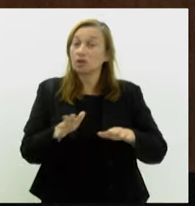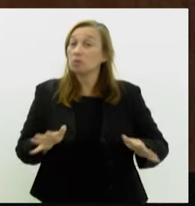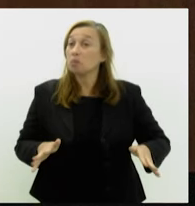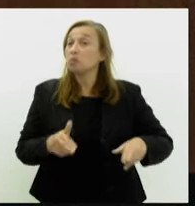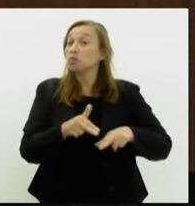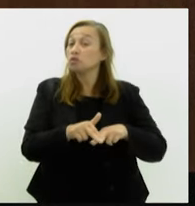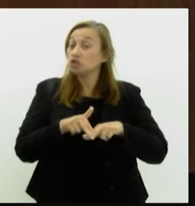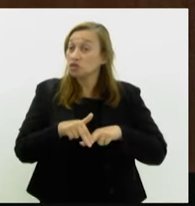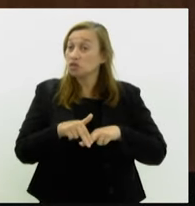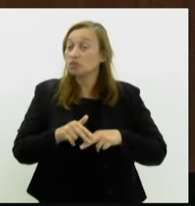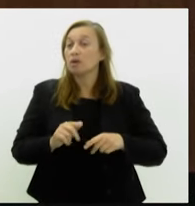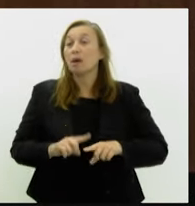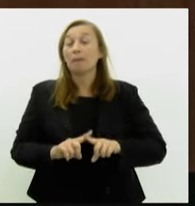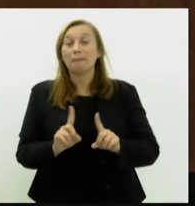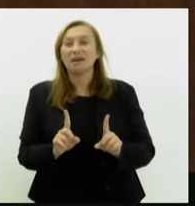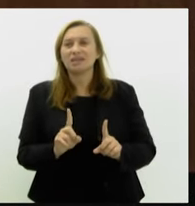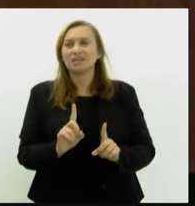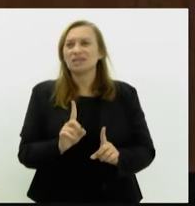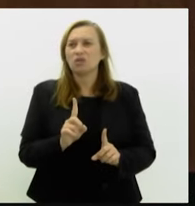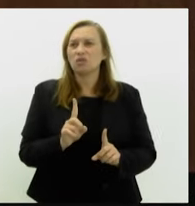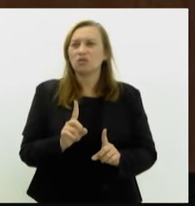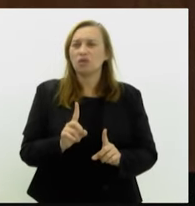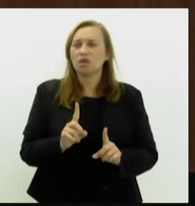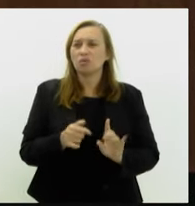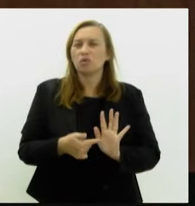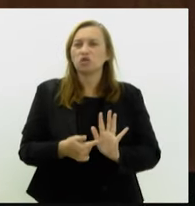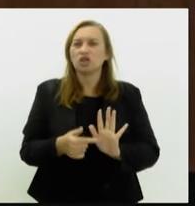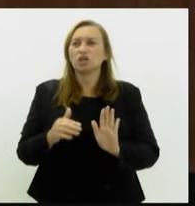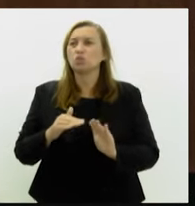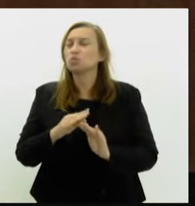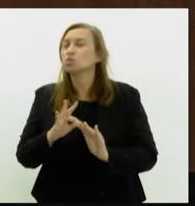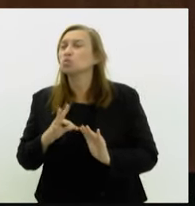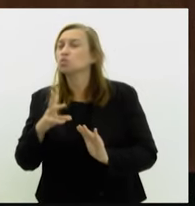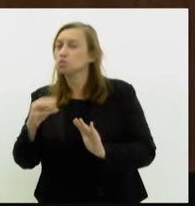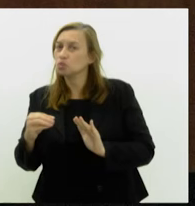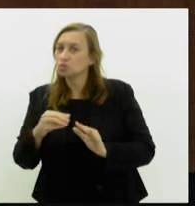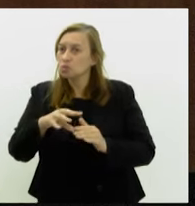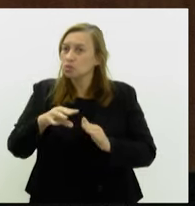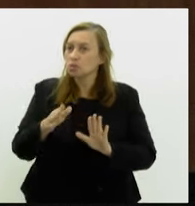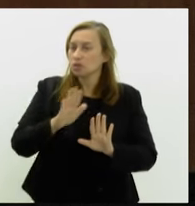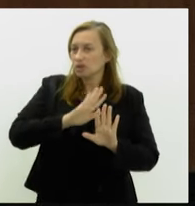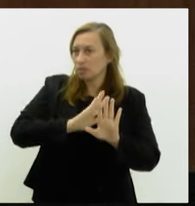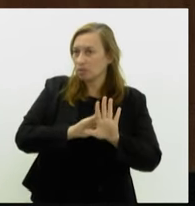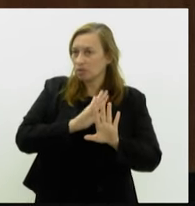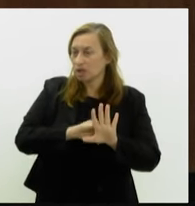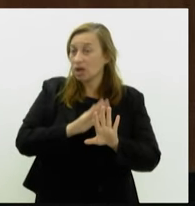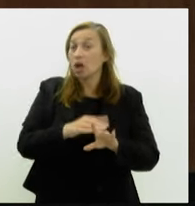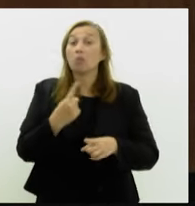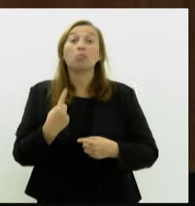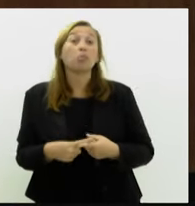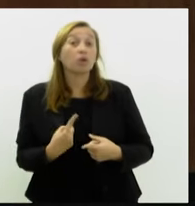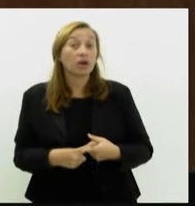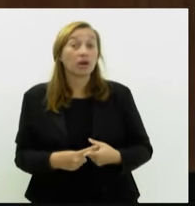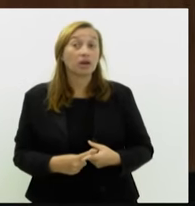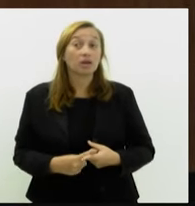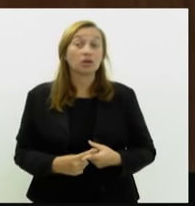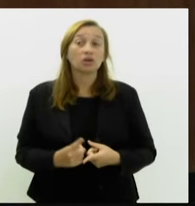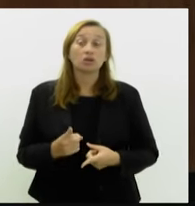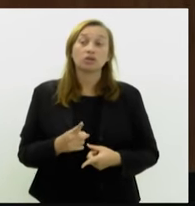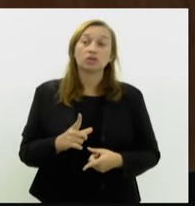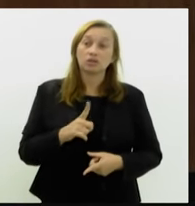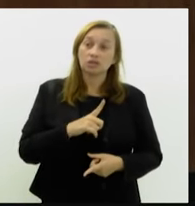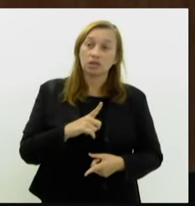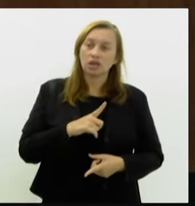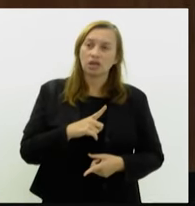motivações, mas ainda não foi desmontada toda a teia que está por trás. Até porque, quando nós temos